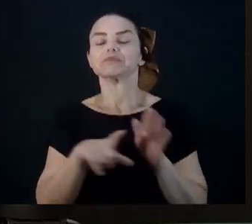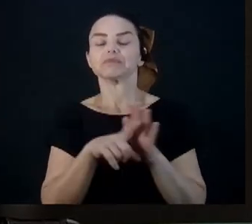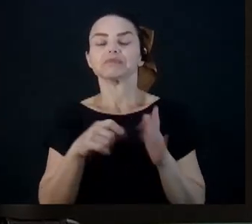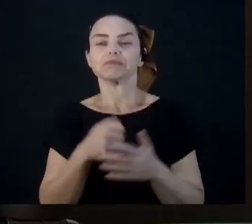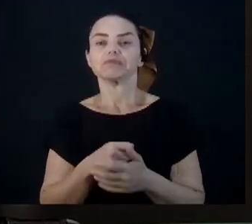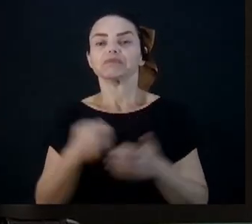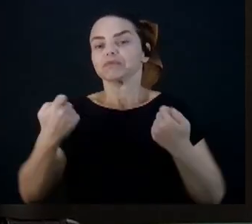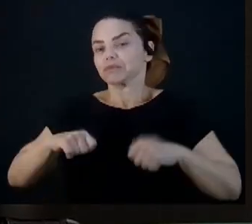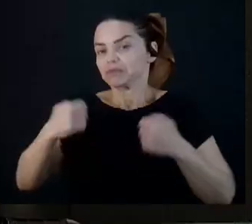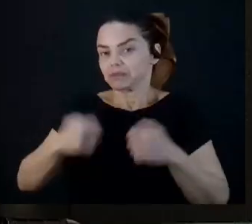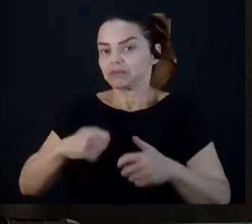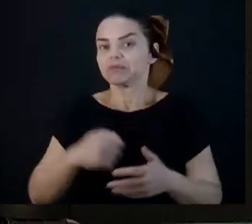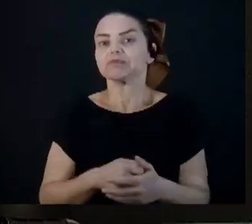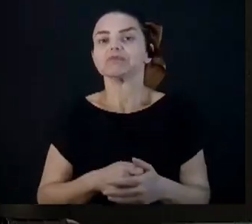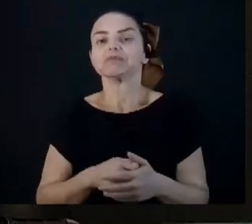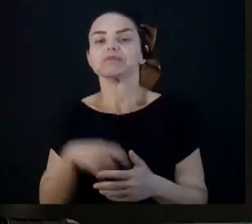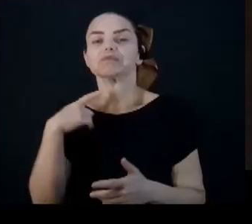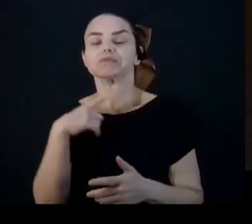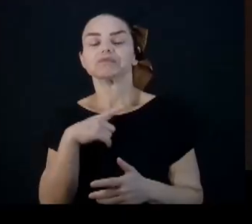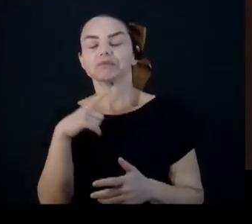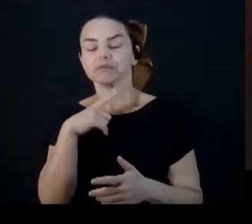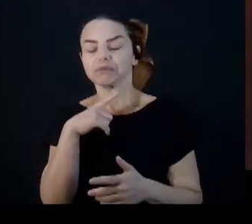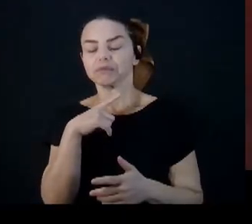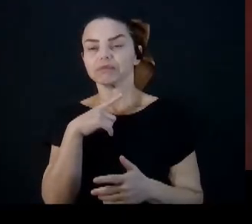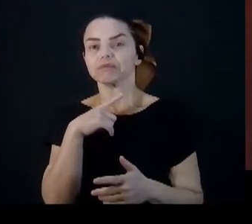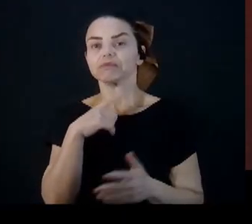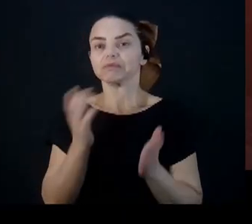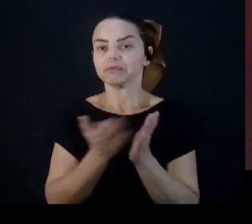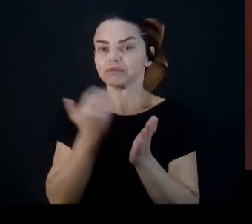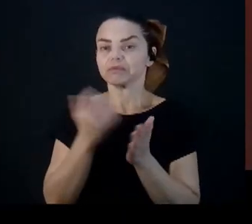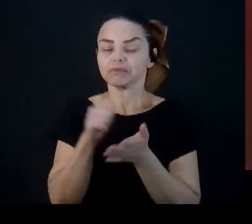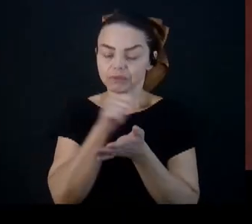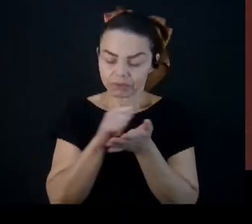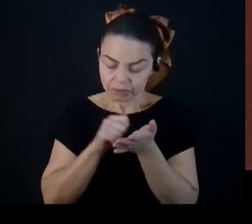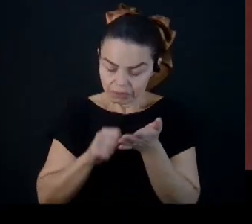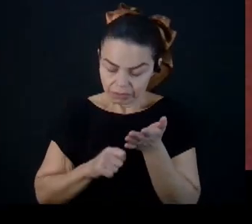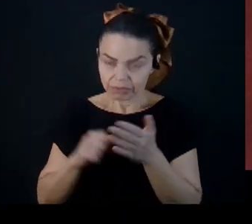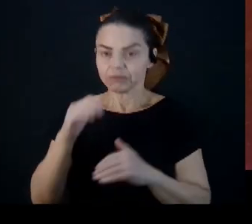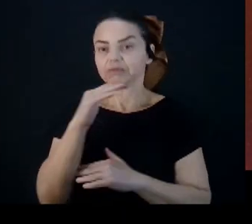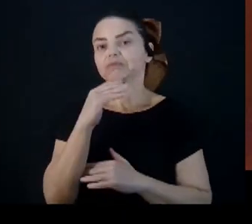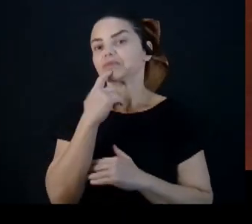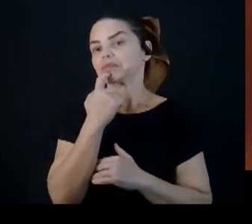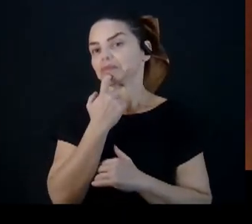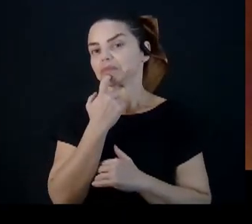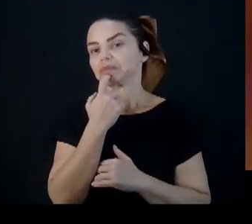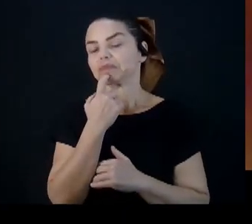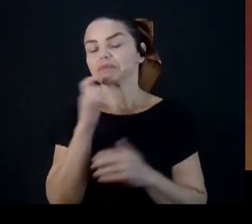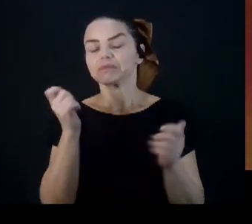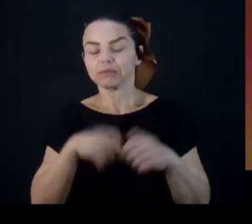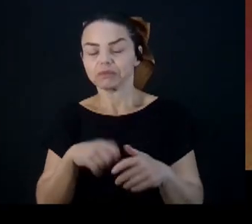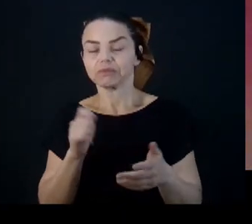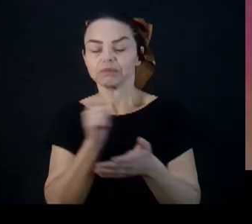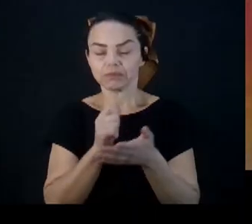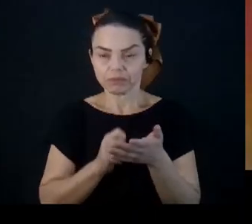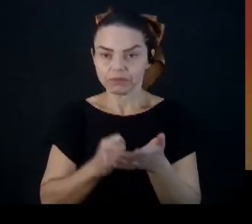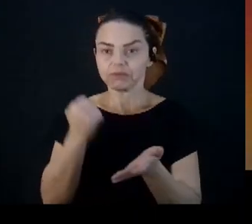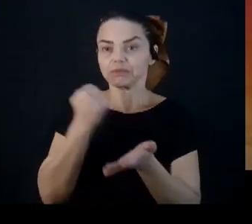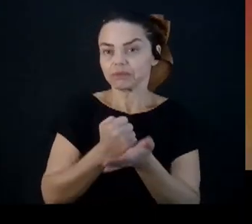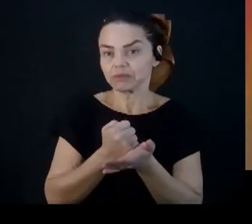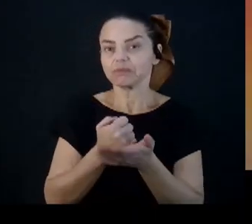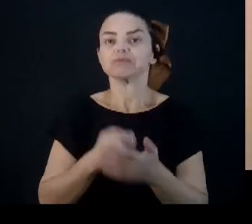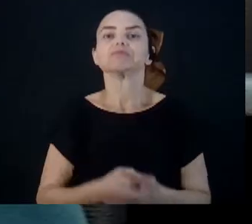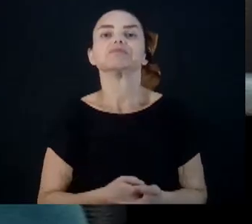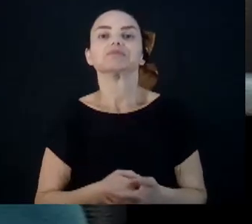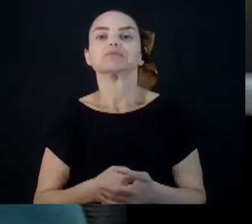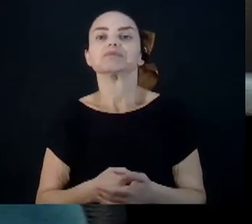necessidade de criar um livro na Câmara, haver um livro na Câmara para poder fazer esses registros das